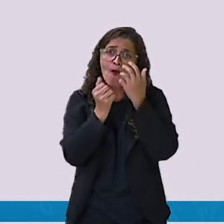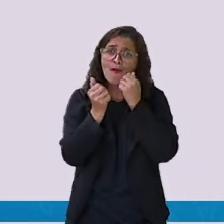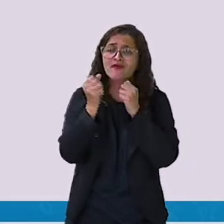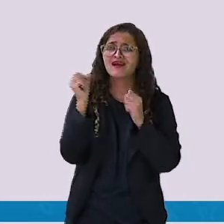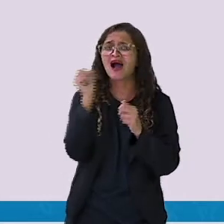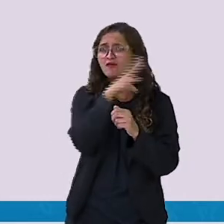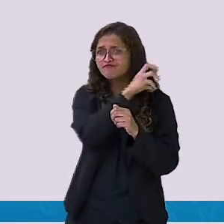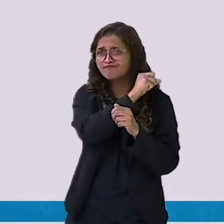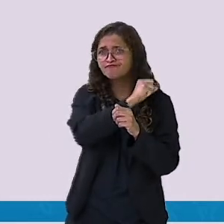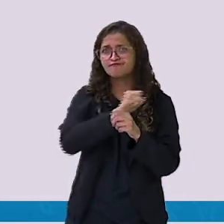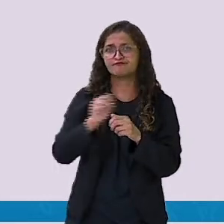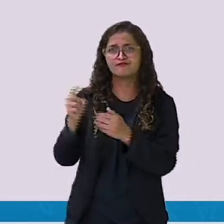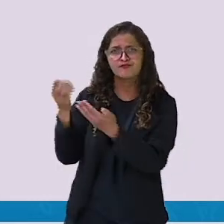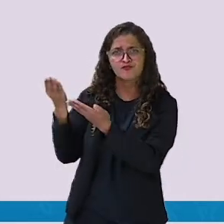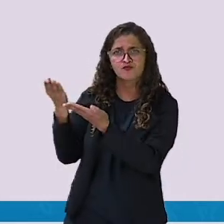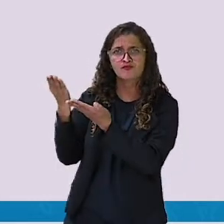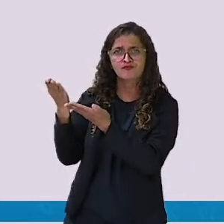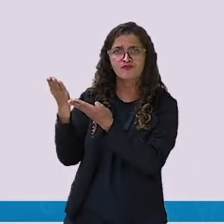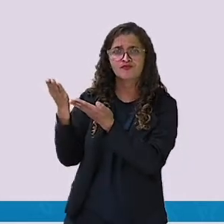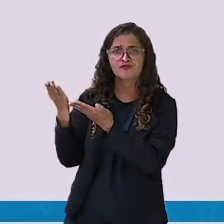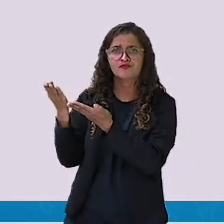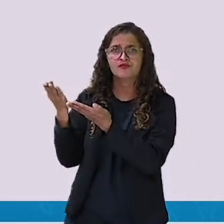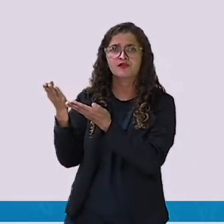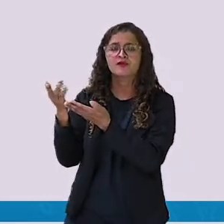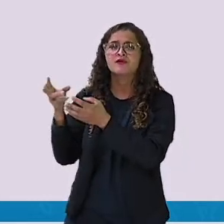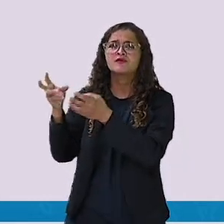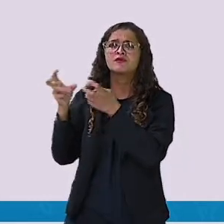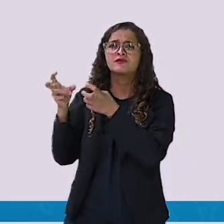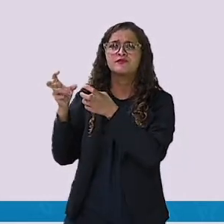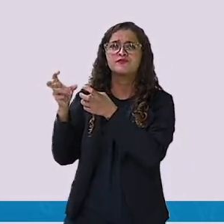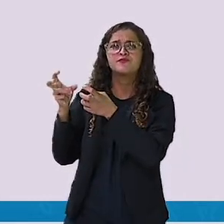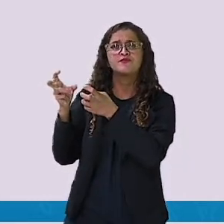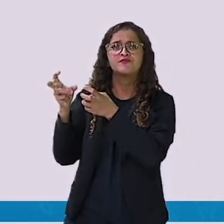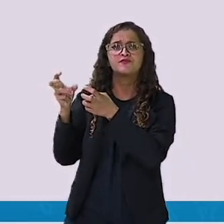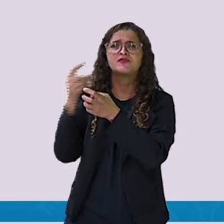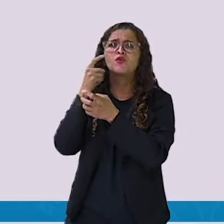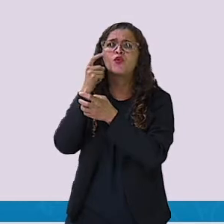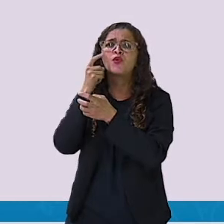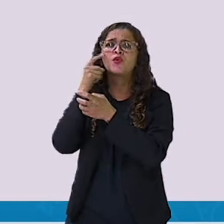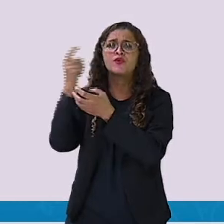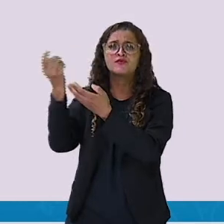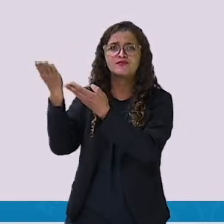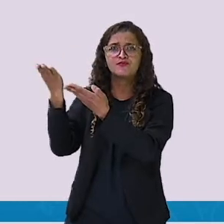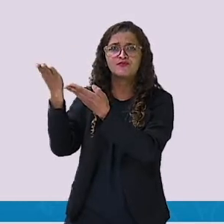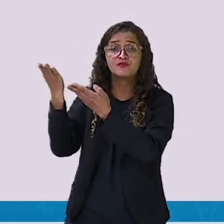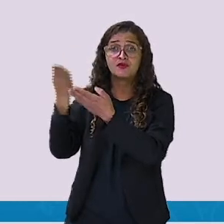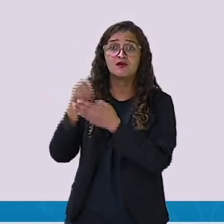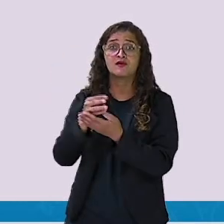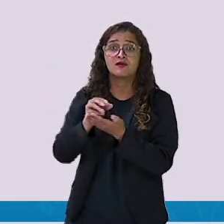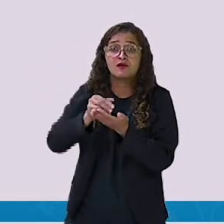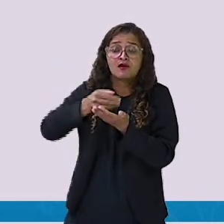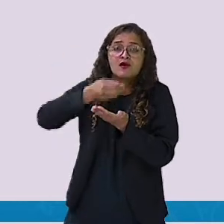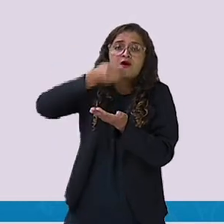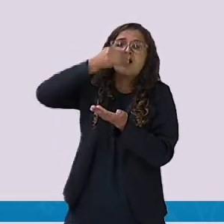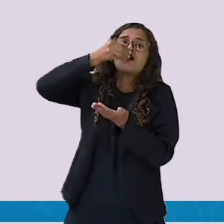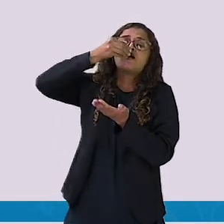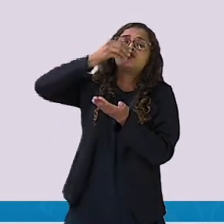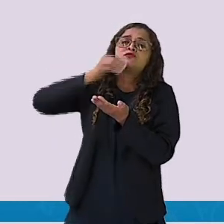rápido. A mesma coisa aqui, os de cima, olha, nós estamos vendo aqui, ó, iogurte, por